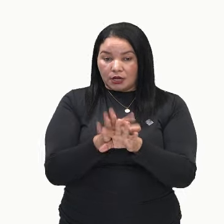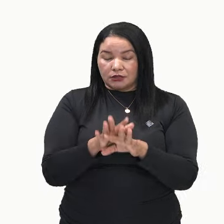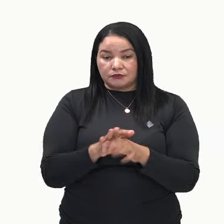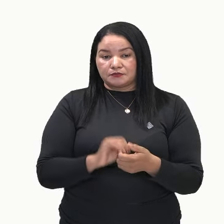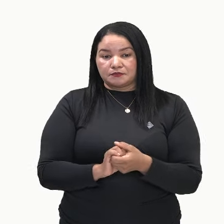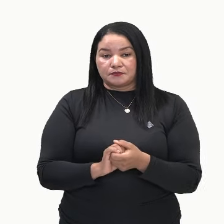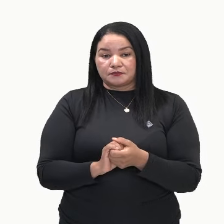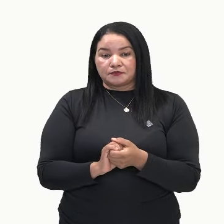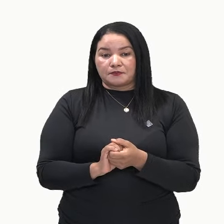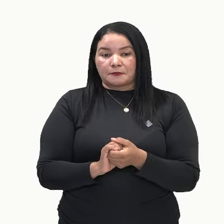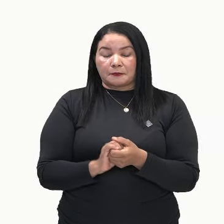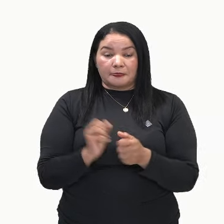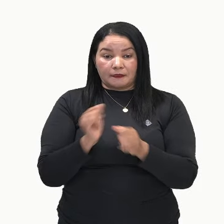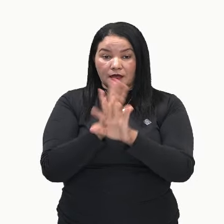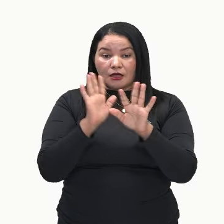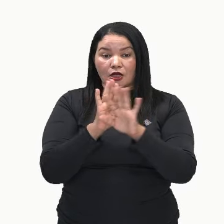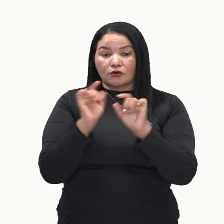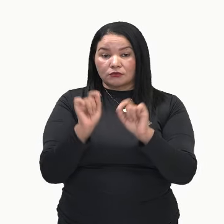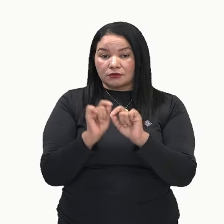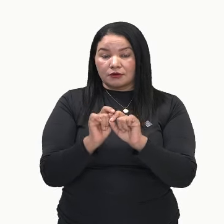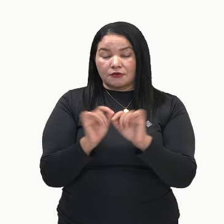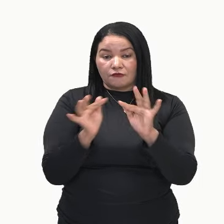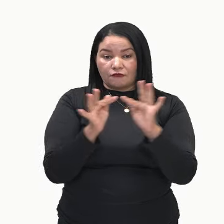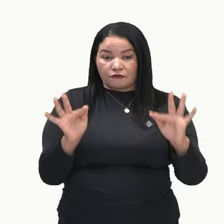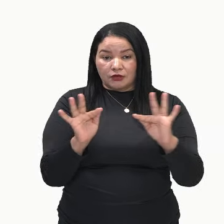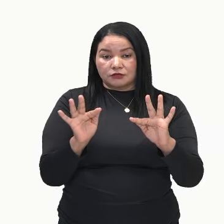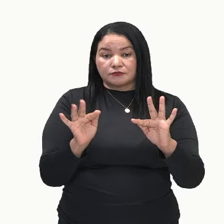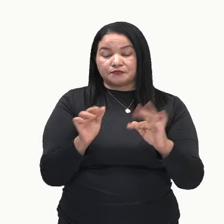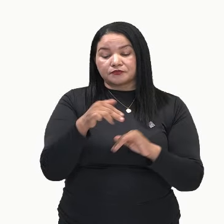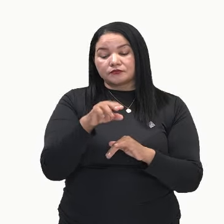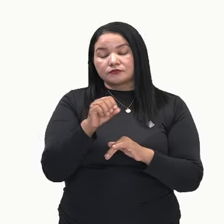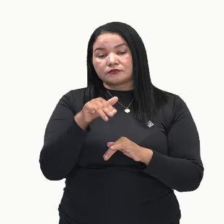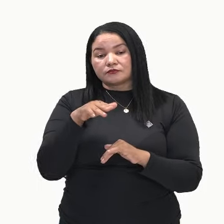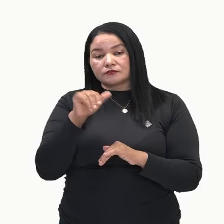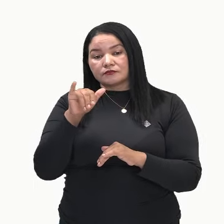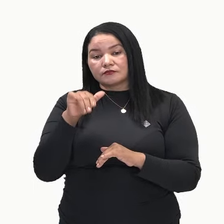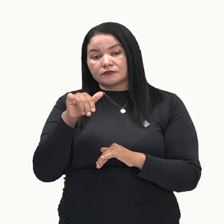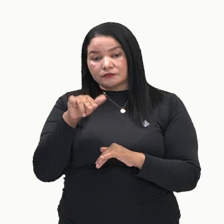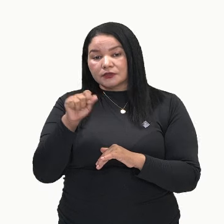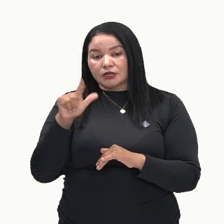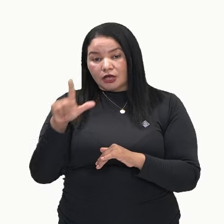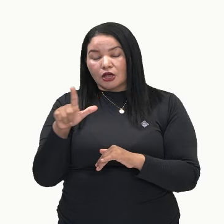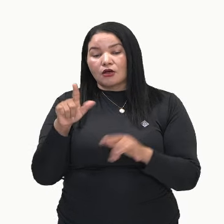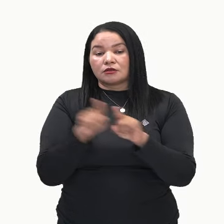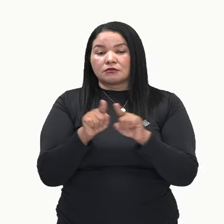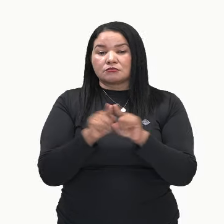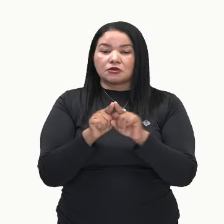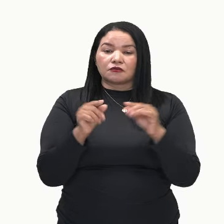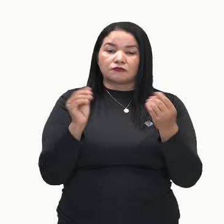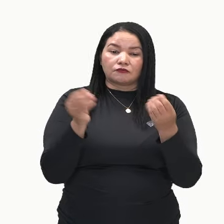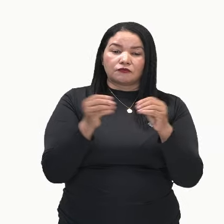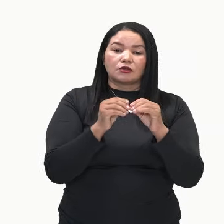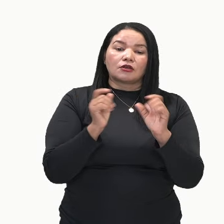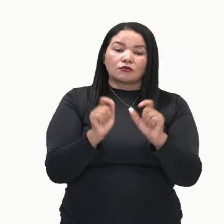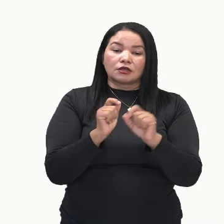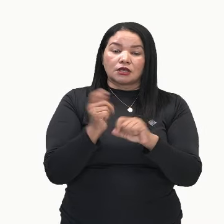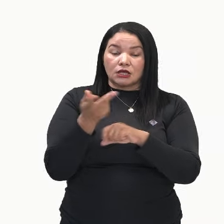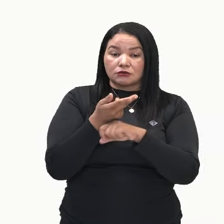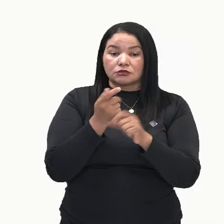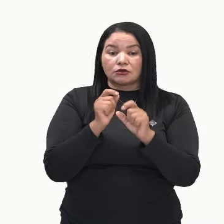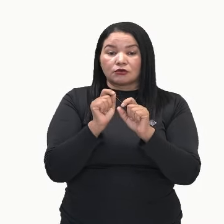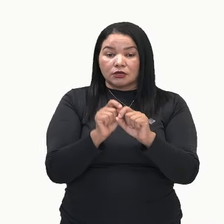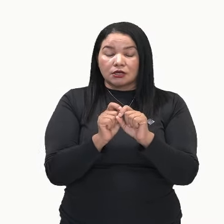gente fala sobre frase nominal. Frase nominal é composta por substantivos, adjetivos, advérbios ou ainda